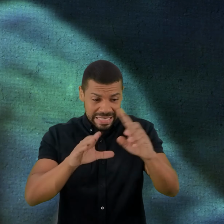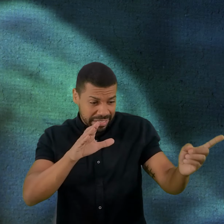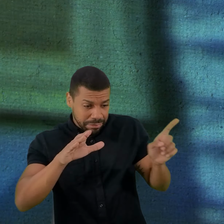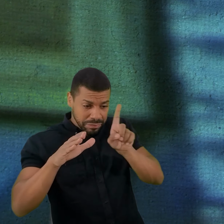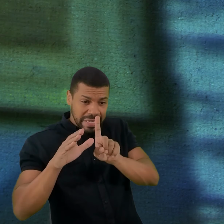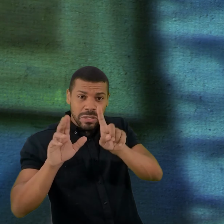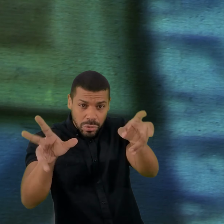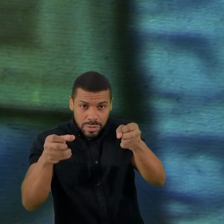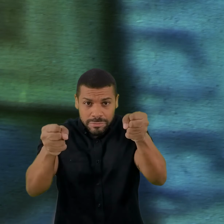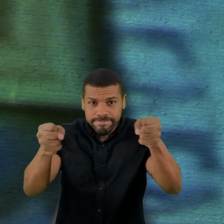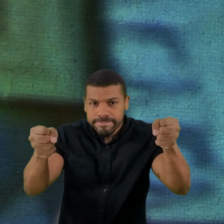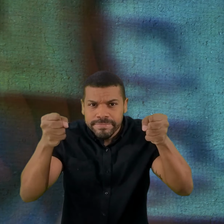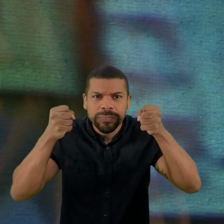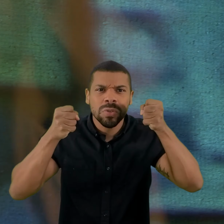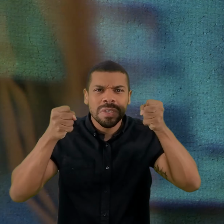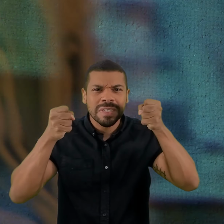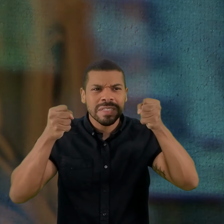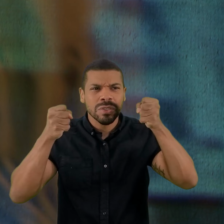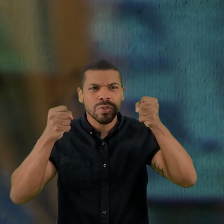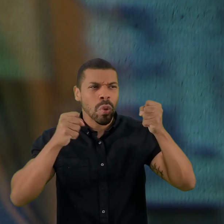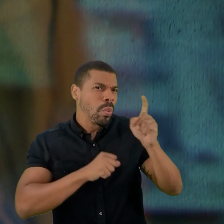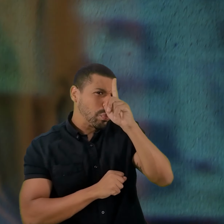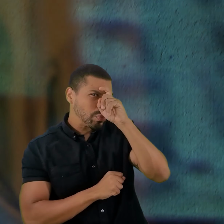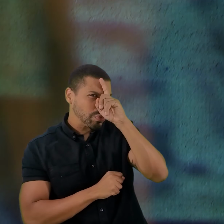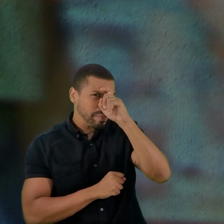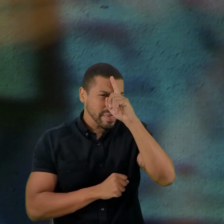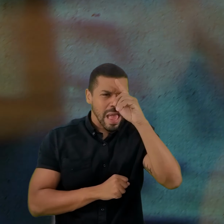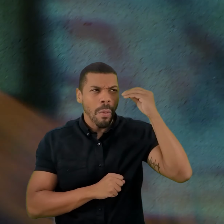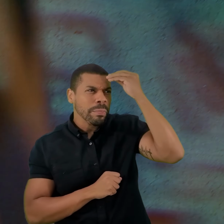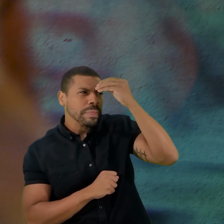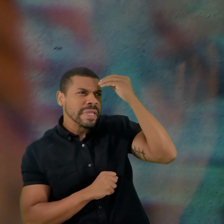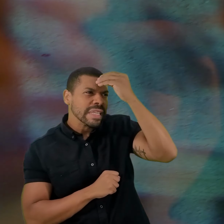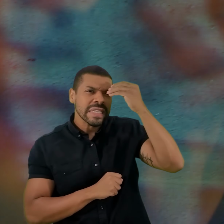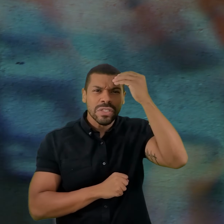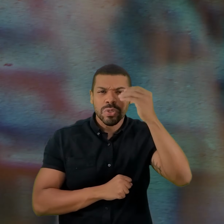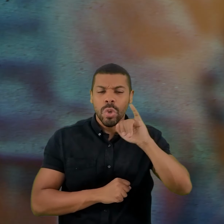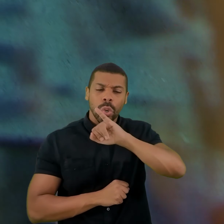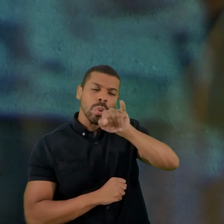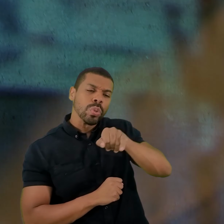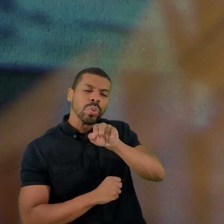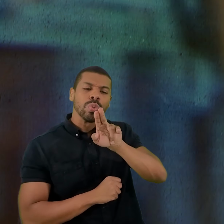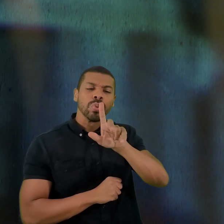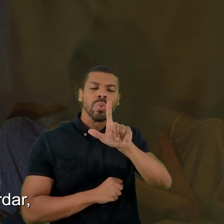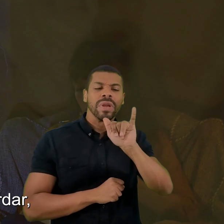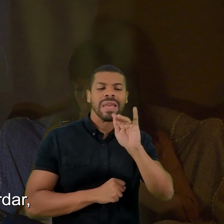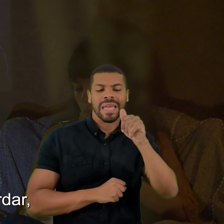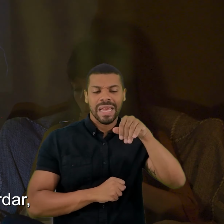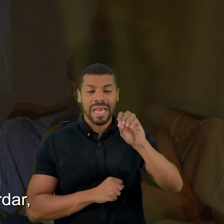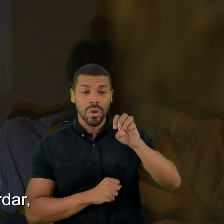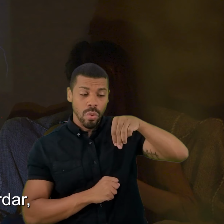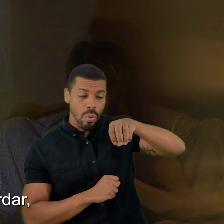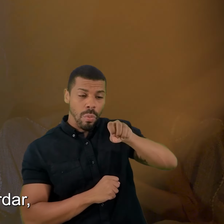E foi dentro da sua cela, no Hospital Psiquiátrico Colônia Juliano Moreira,